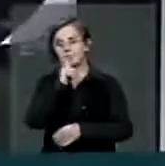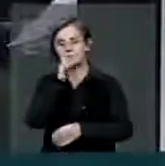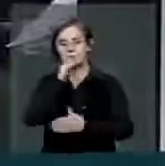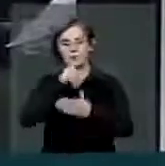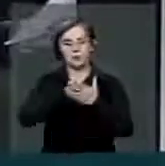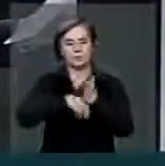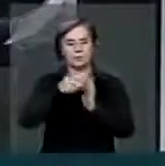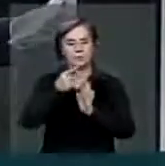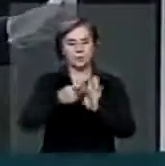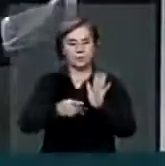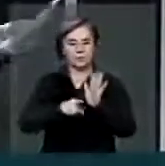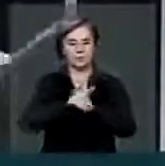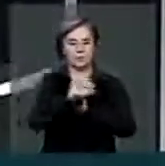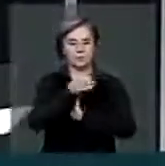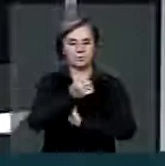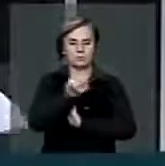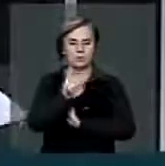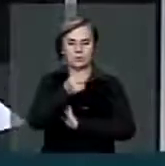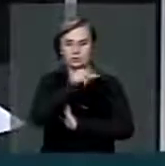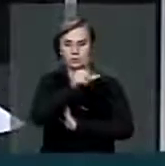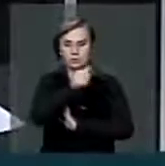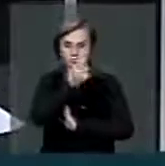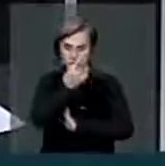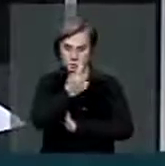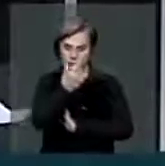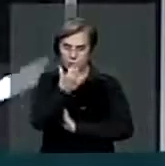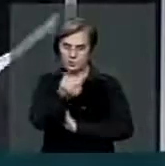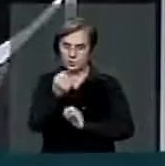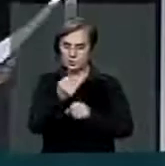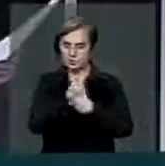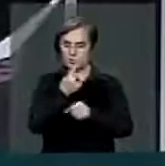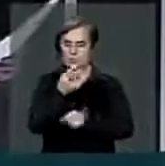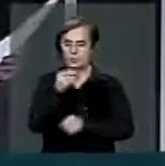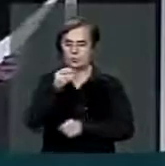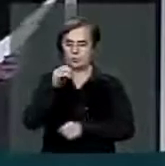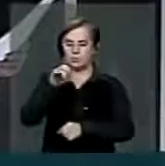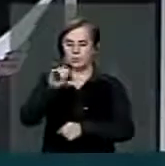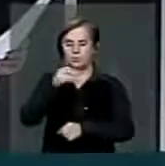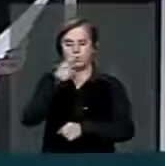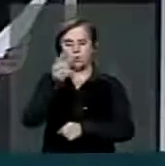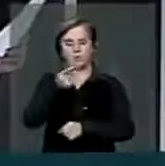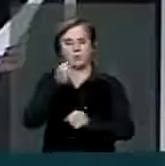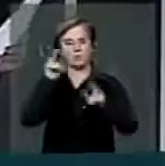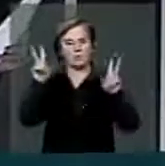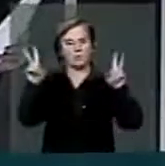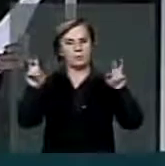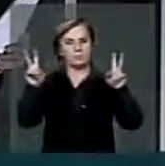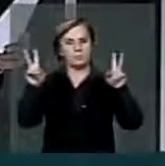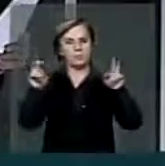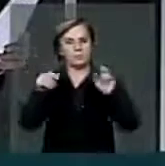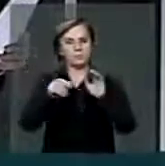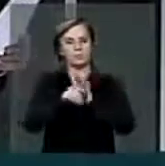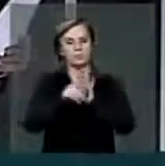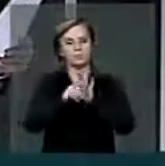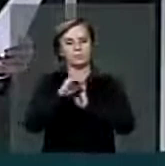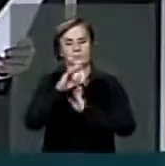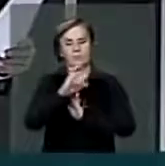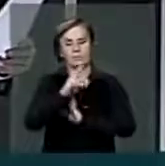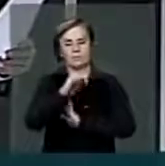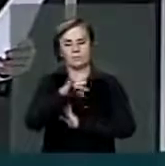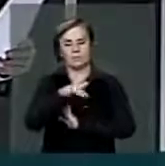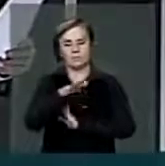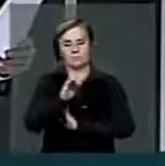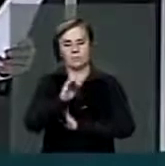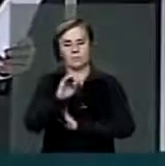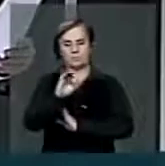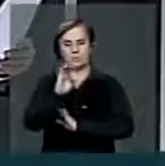lei 6616 de 2009, que trata da questão dos crimes